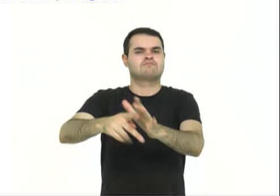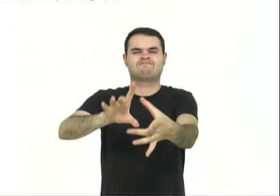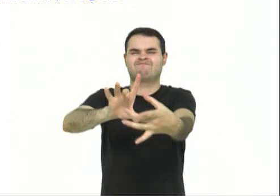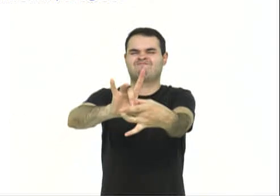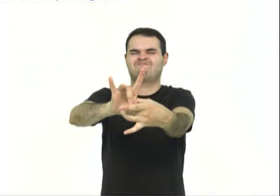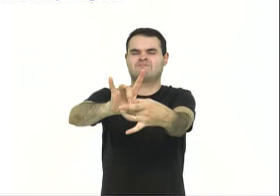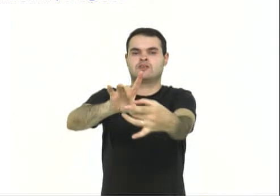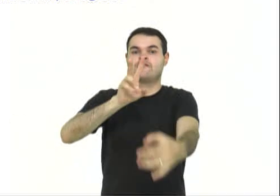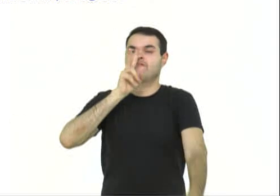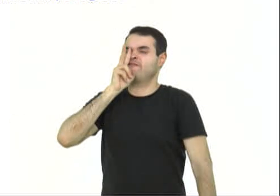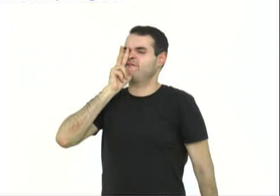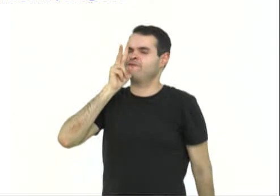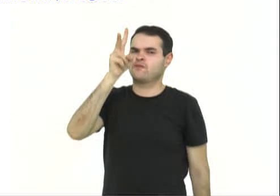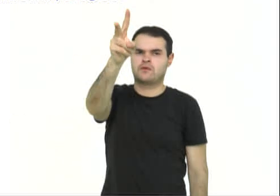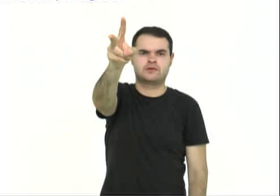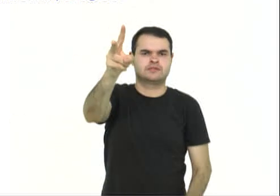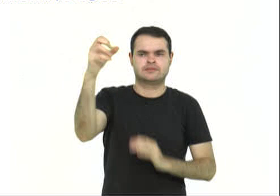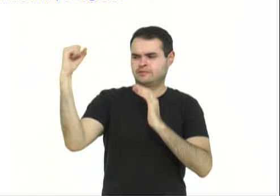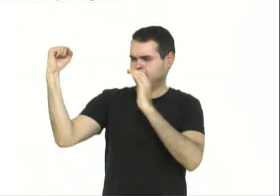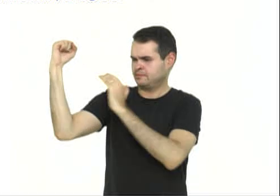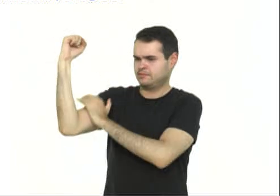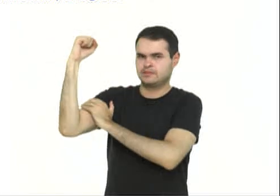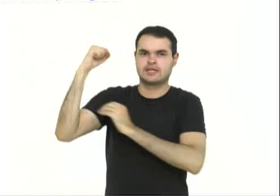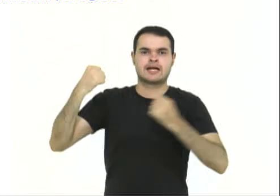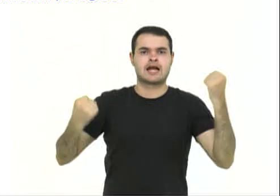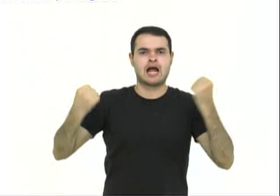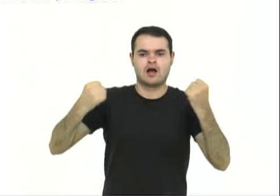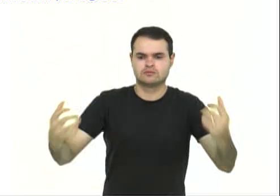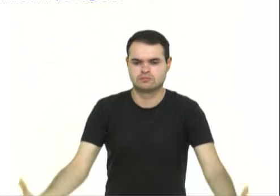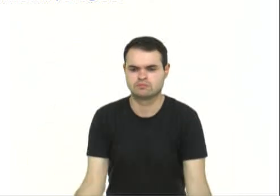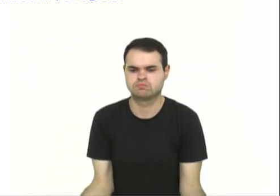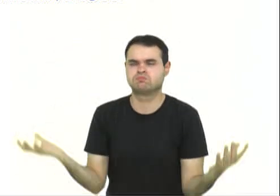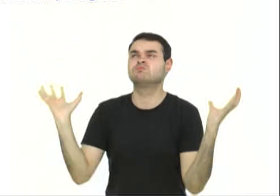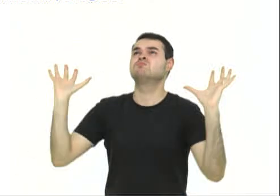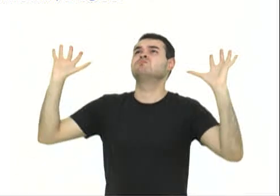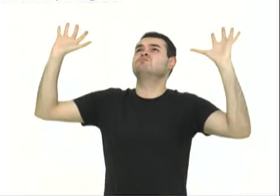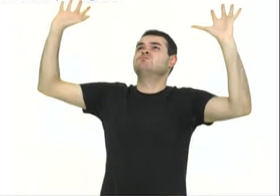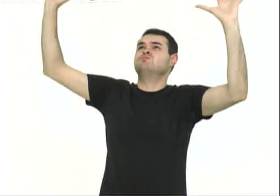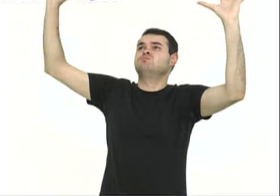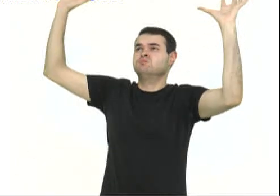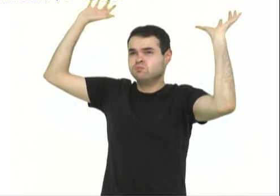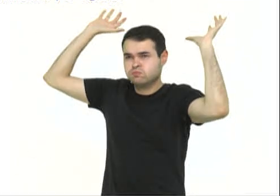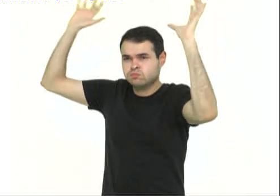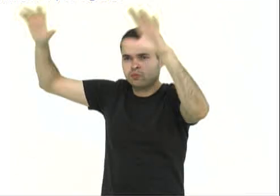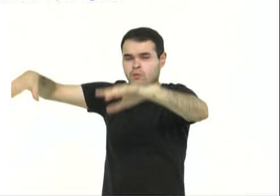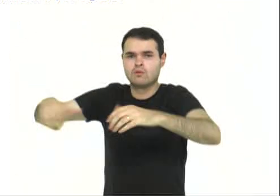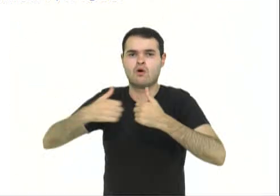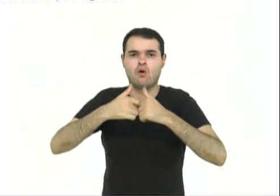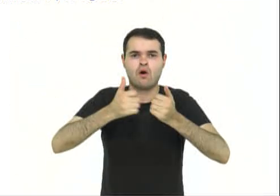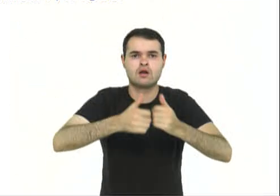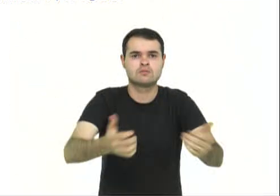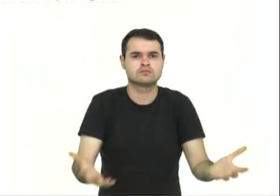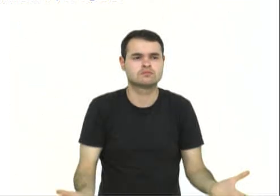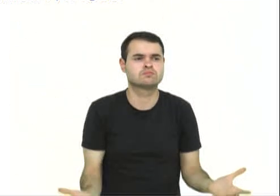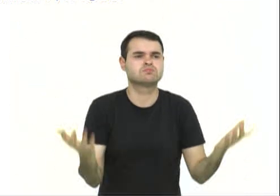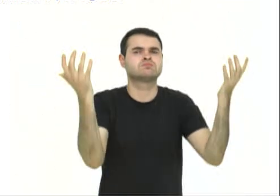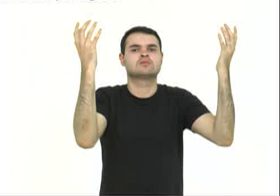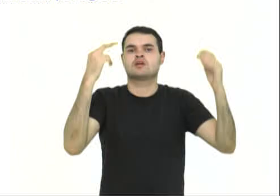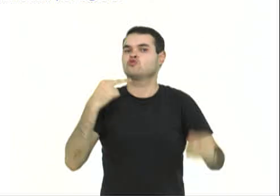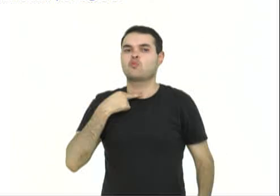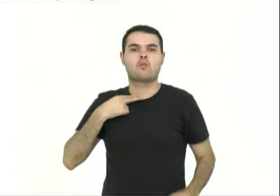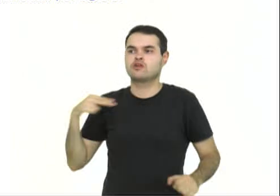extrema força, capaz de erguer carros e ônibus. Não pode voar, mas consegue efetuar